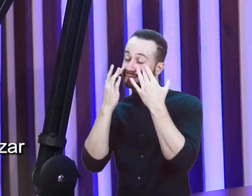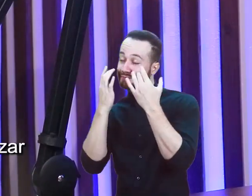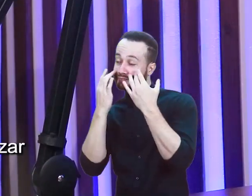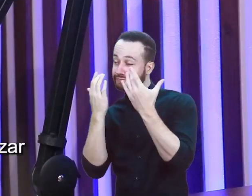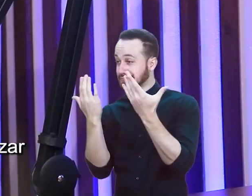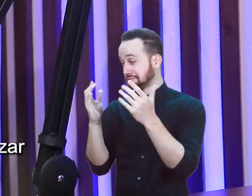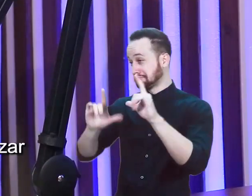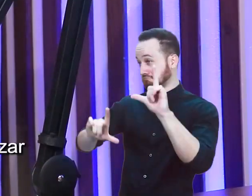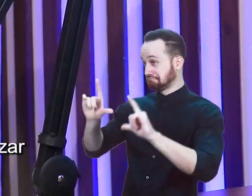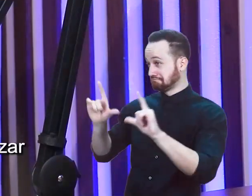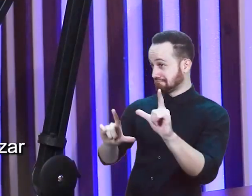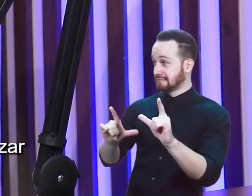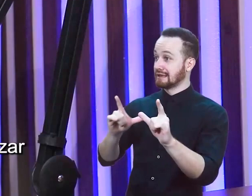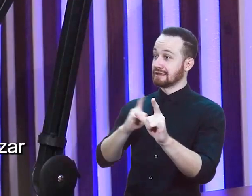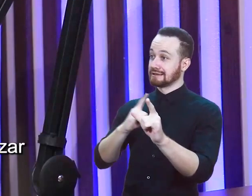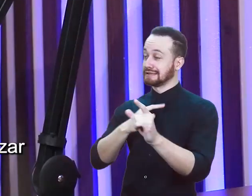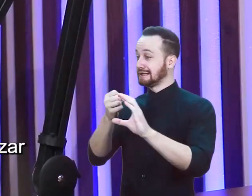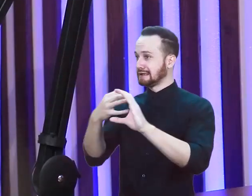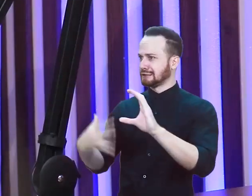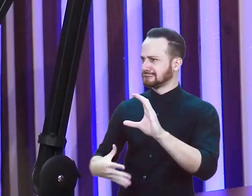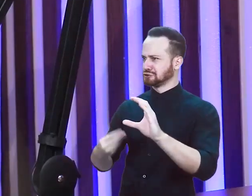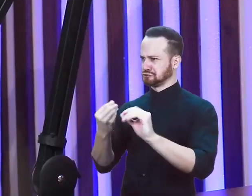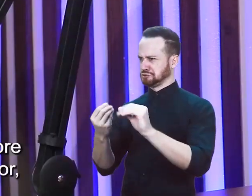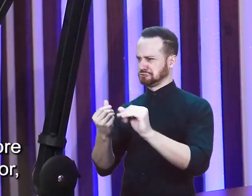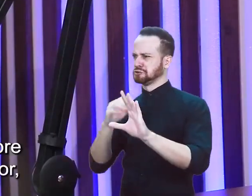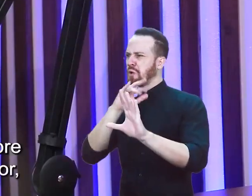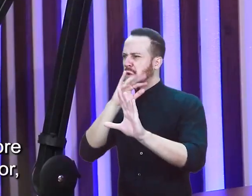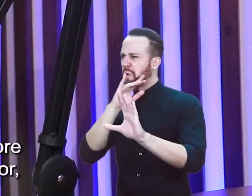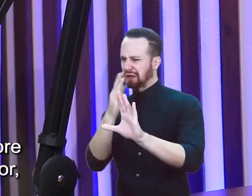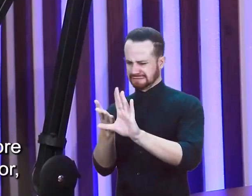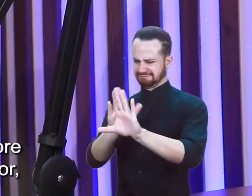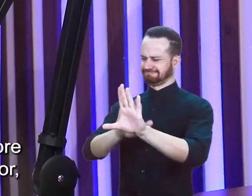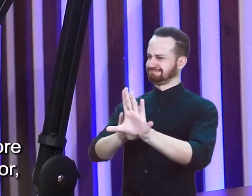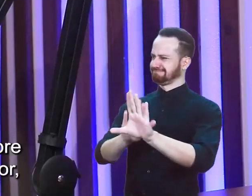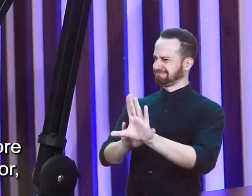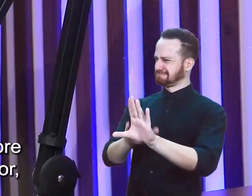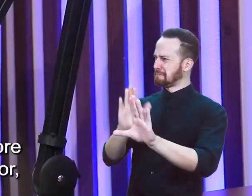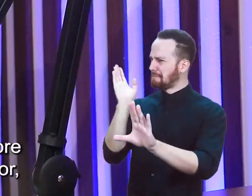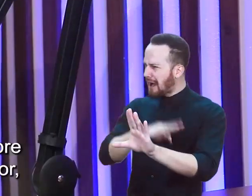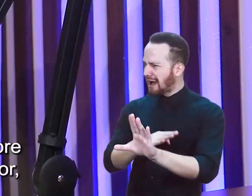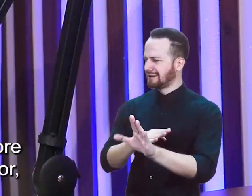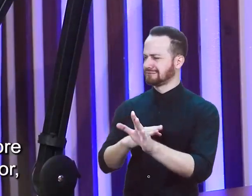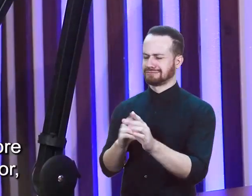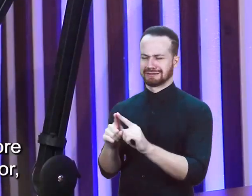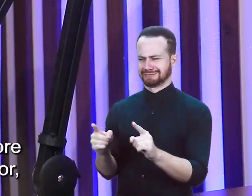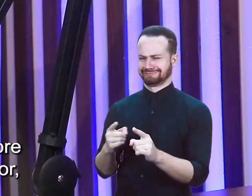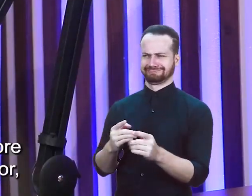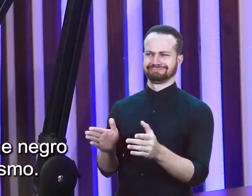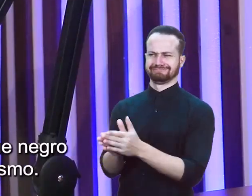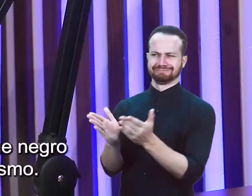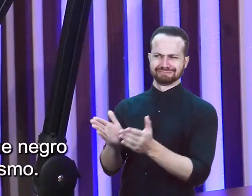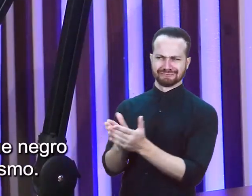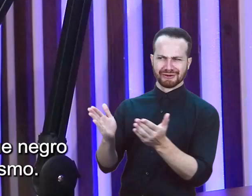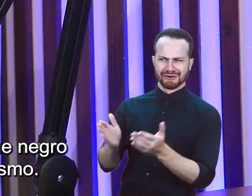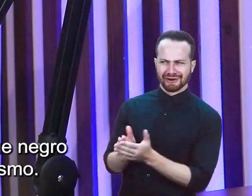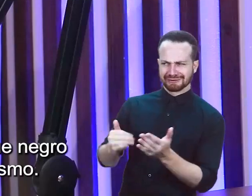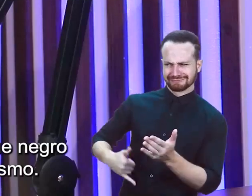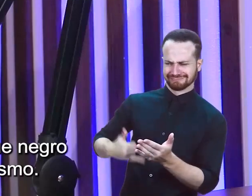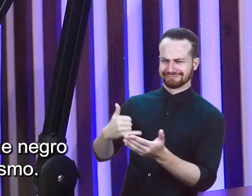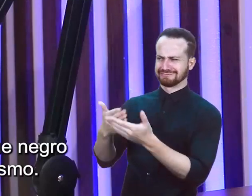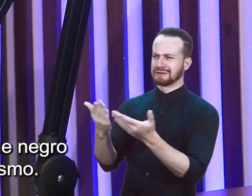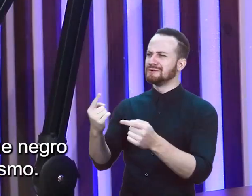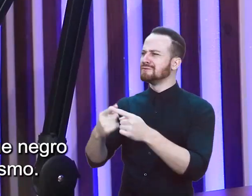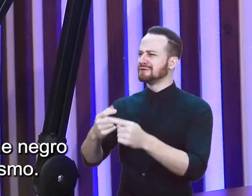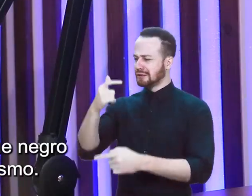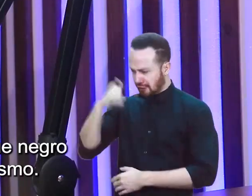eles vão caracterizar e tipificar de humor negro, né? Humor negro. Eu falo, é humor pobre, é humor ignorante, é humor qualquer coisa, menos negro, porque